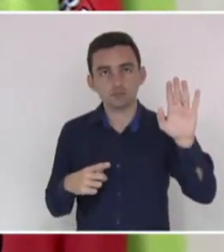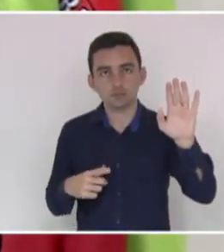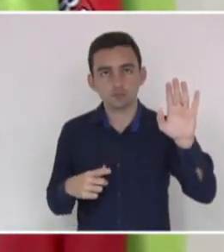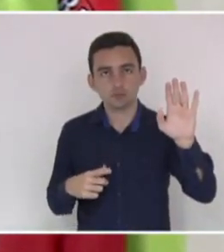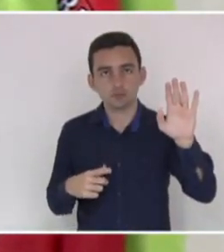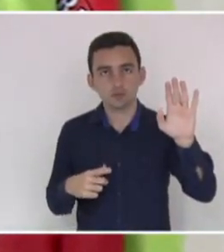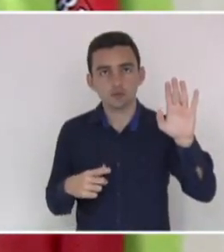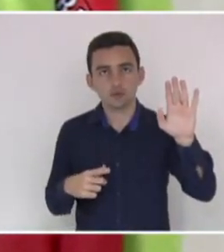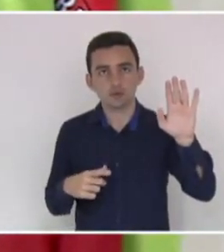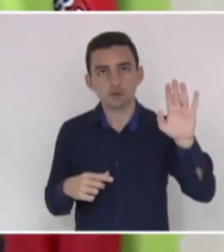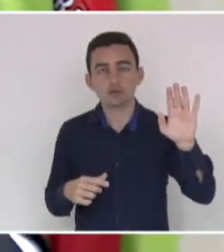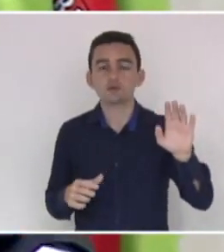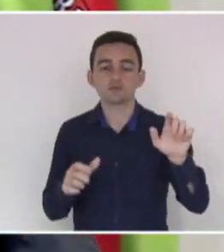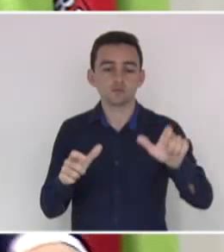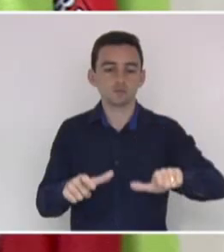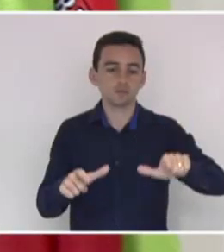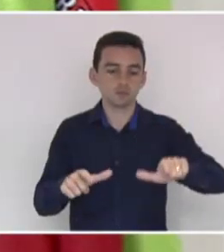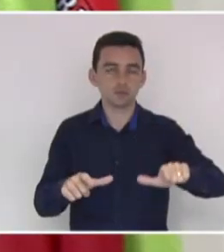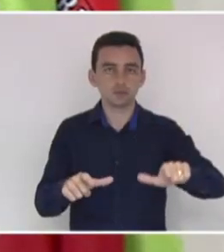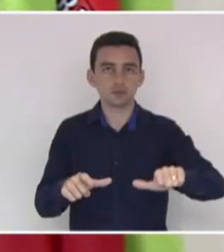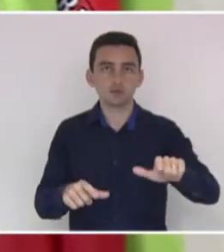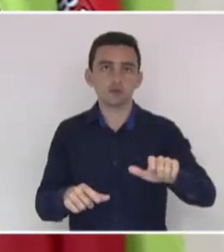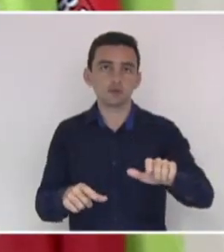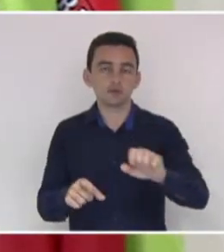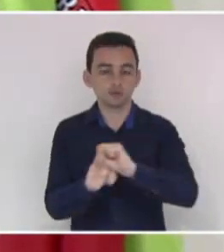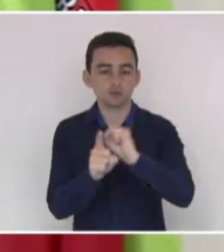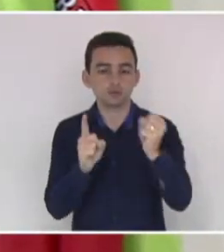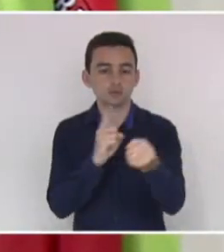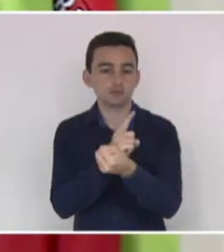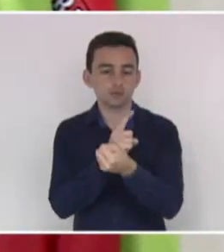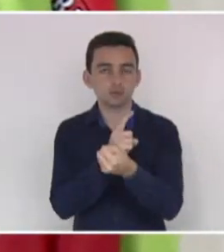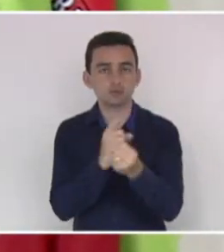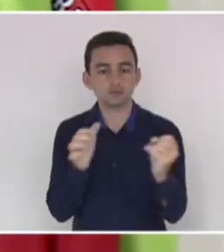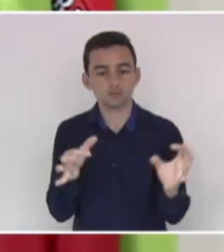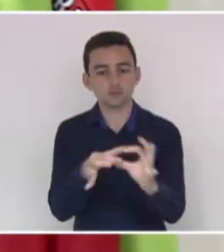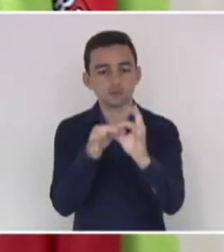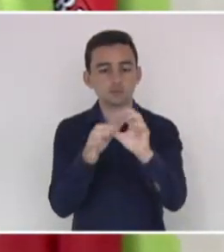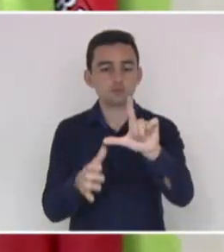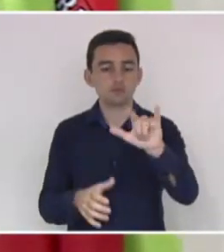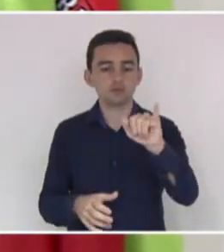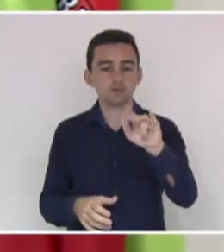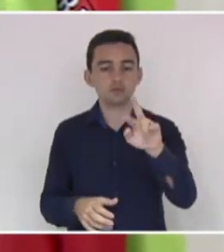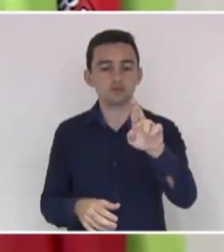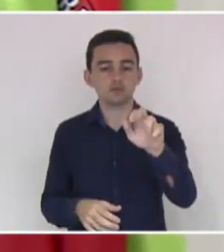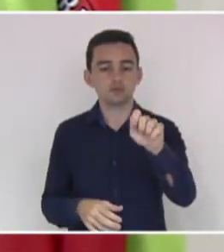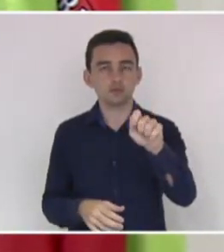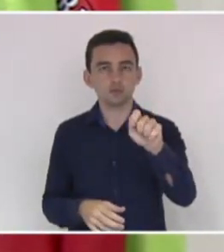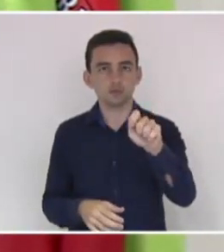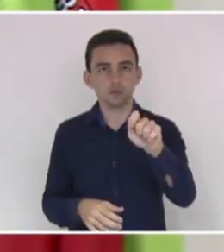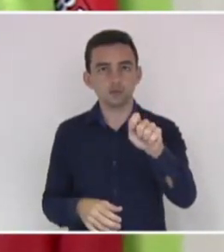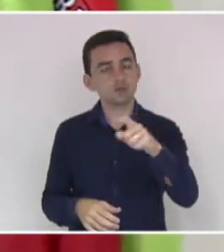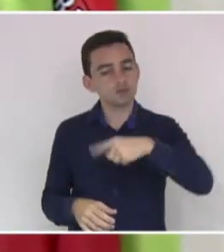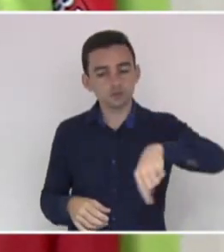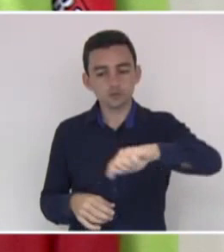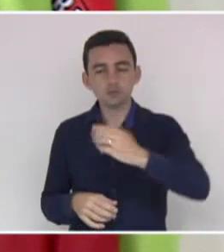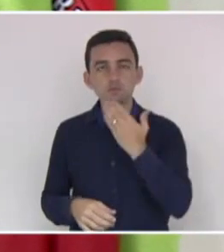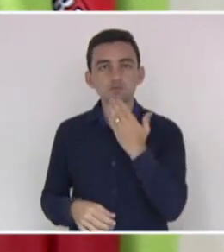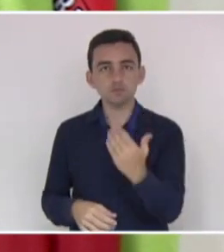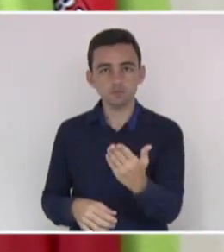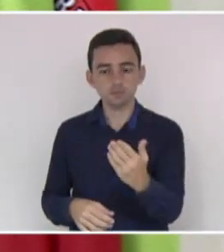na Sociedade Harmonia Lira, de um requerimento que nós fizemos aqui na casa, em